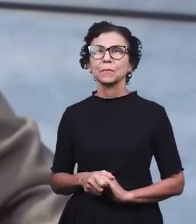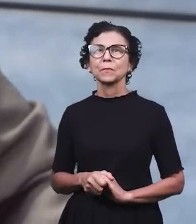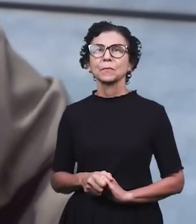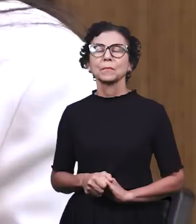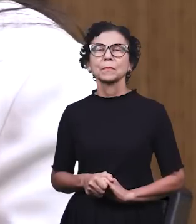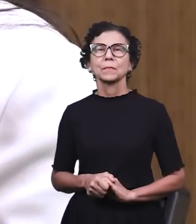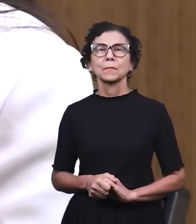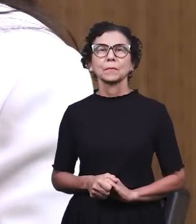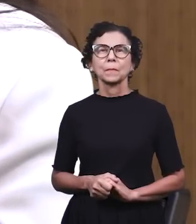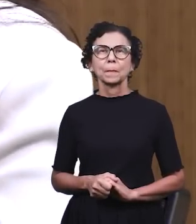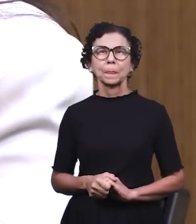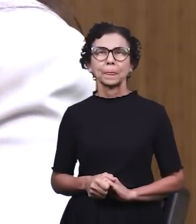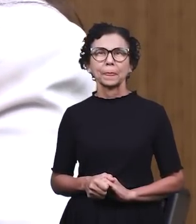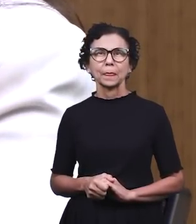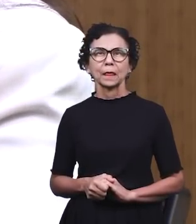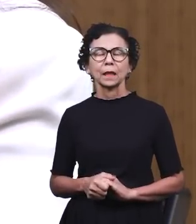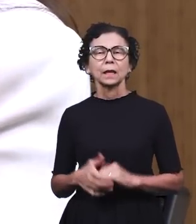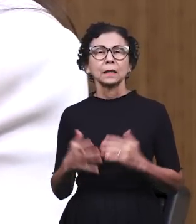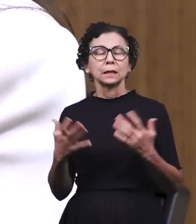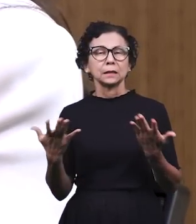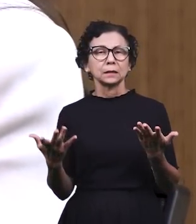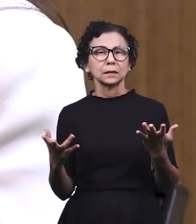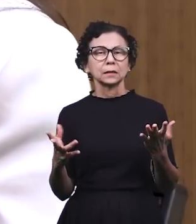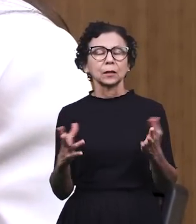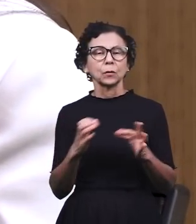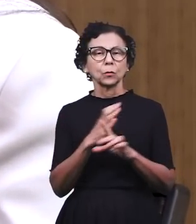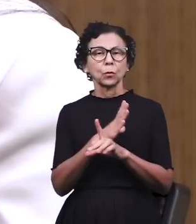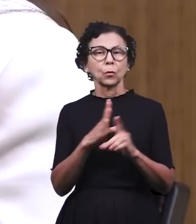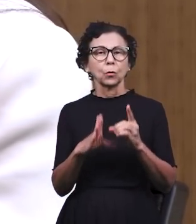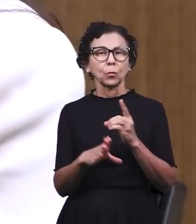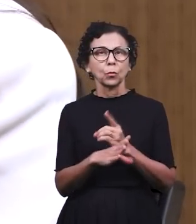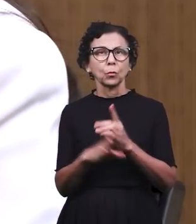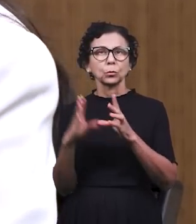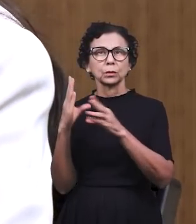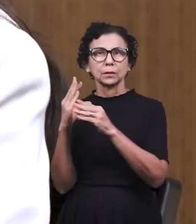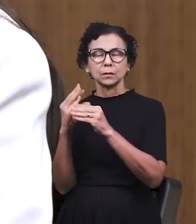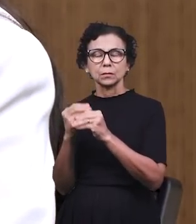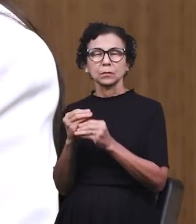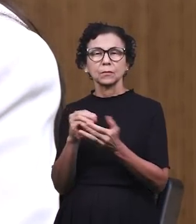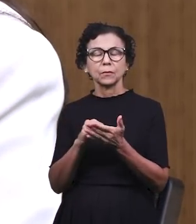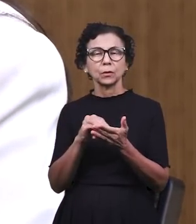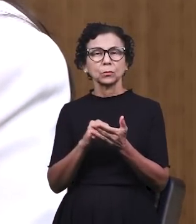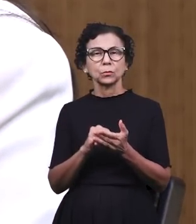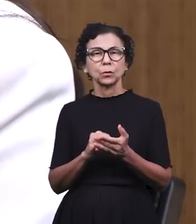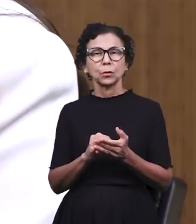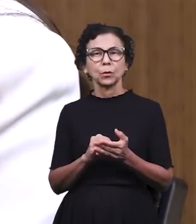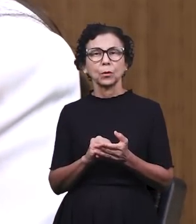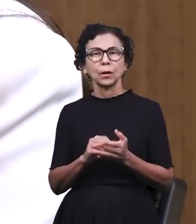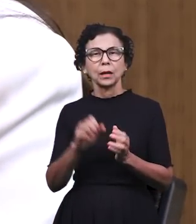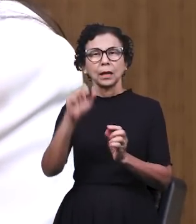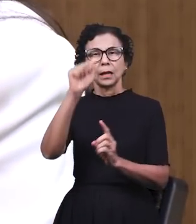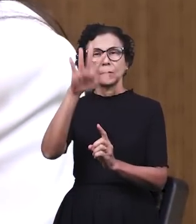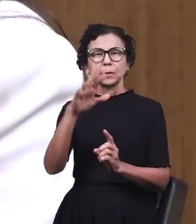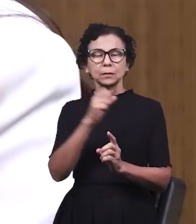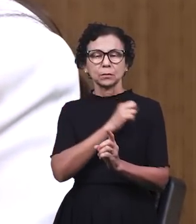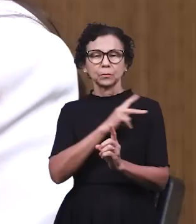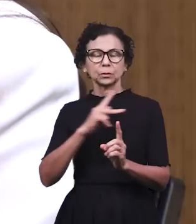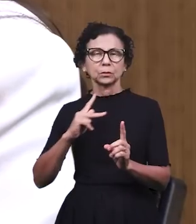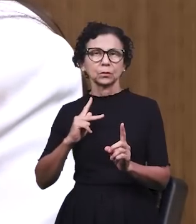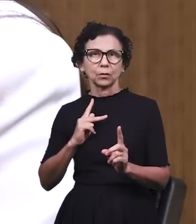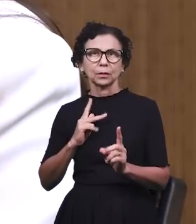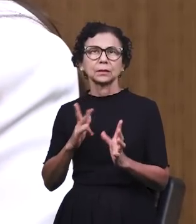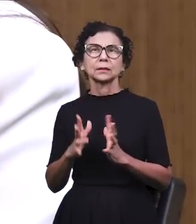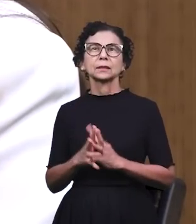nossos jovens. Para a gente concluir a questão do culto, né, faltou ainda falar um pouquinho sobre a bênção apostólica e também sobre assistência.